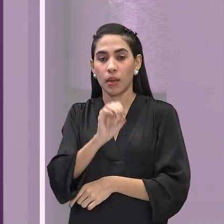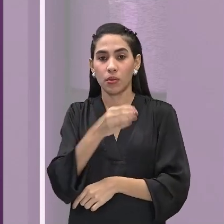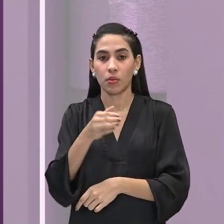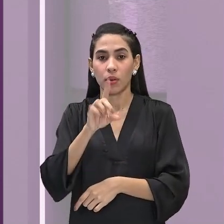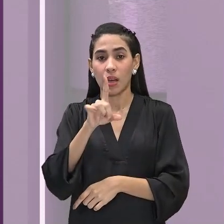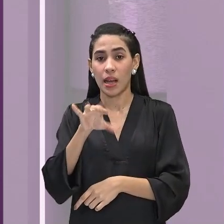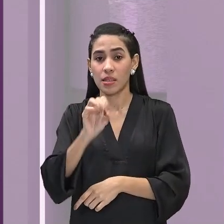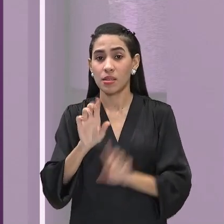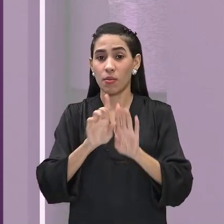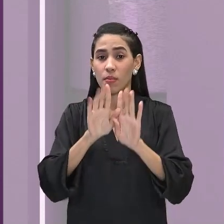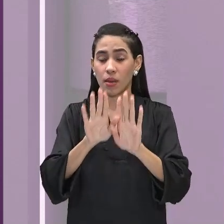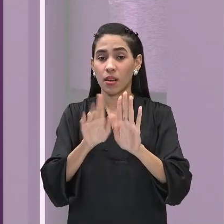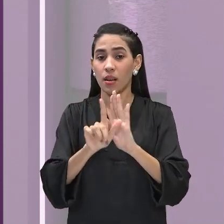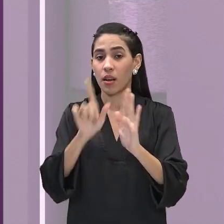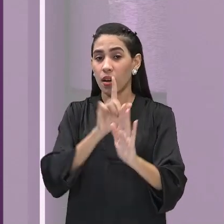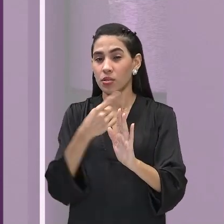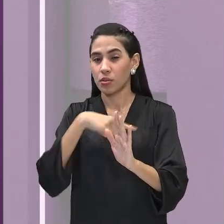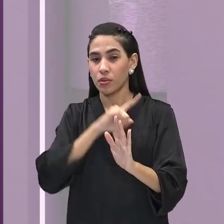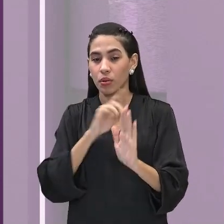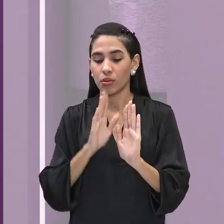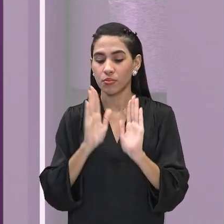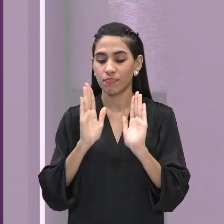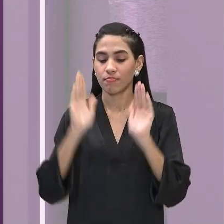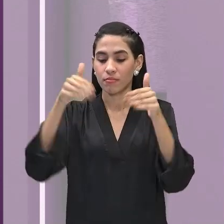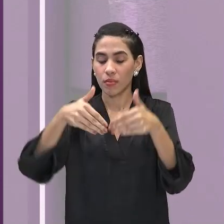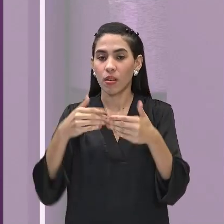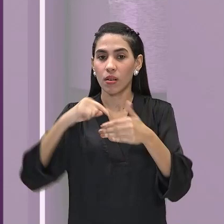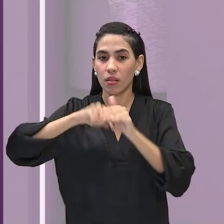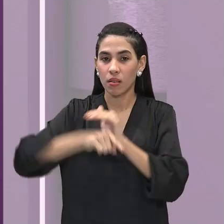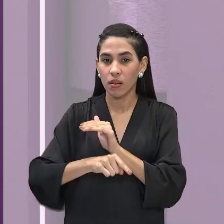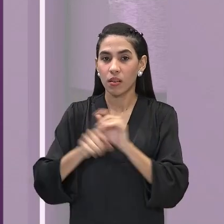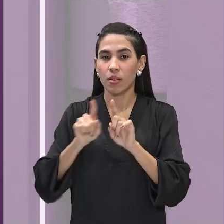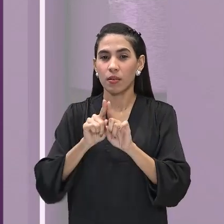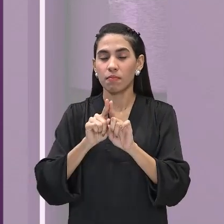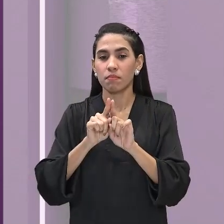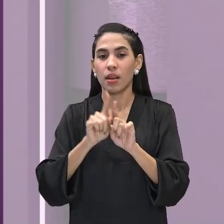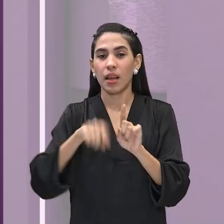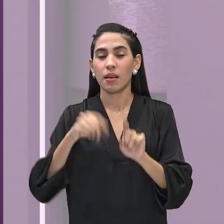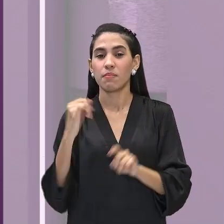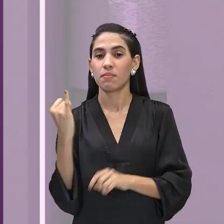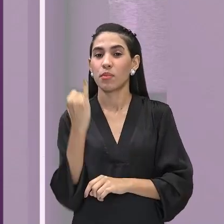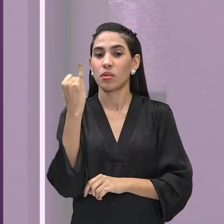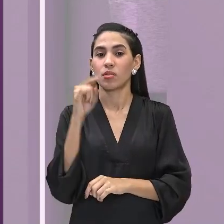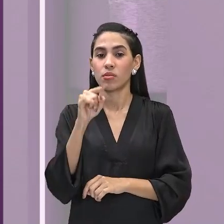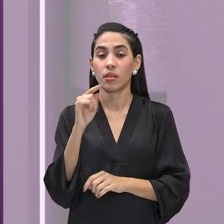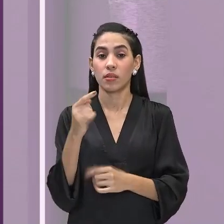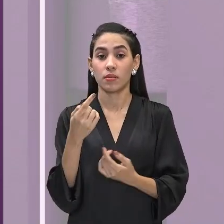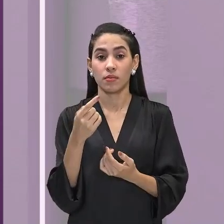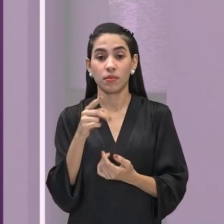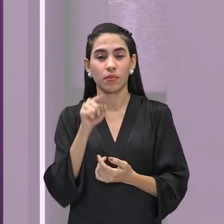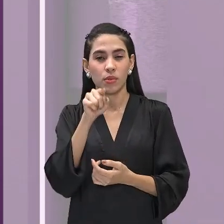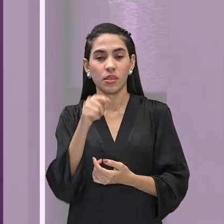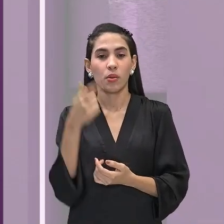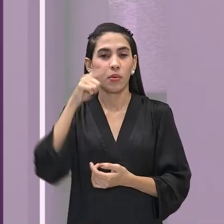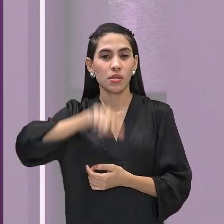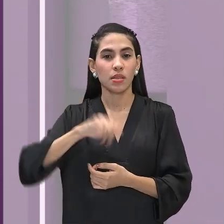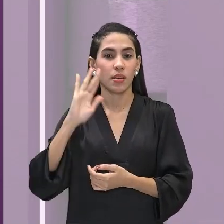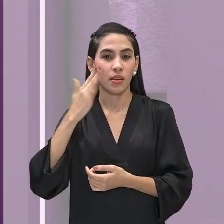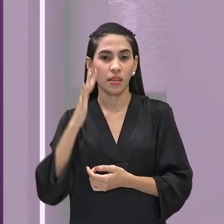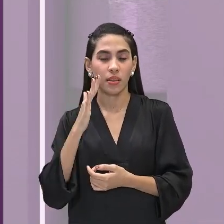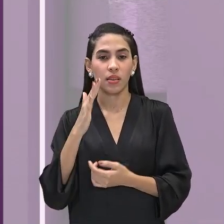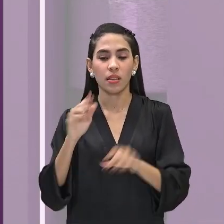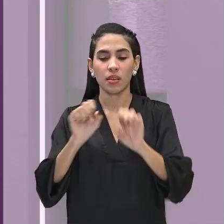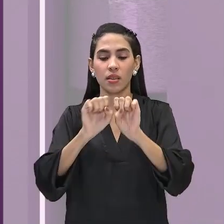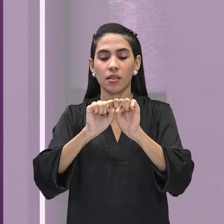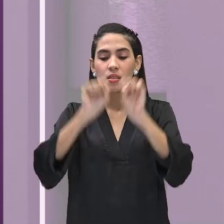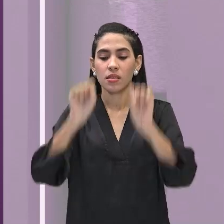nós sabermos um pouco mais sobre esse método, para que ele serve, é fundamental que se entenda primeiramente o que é um